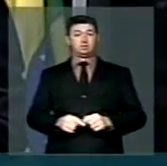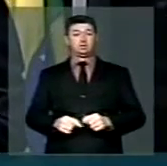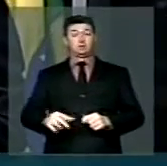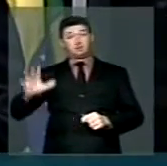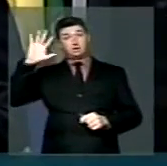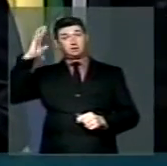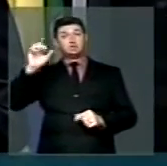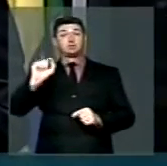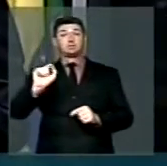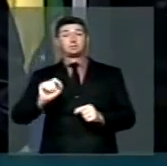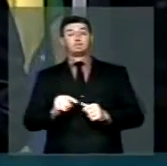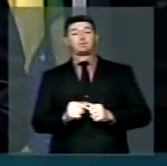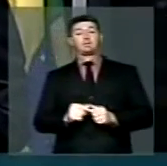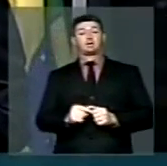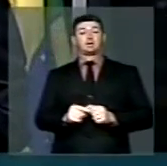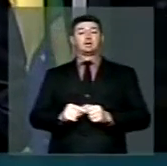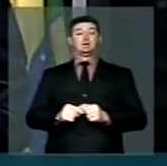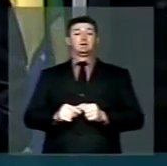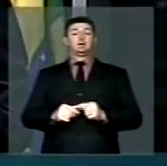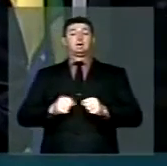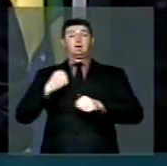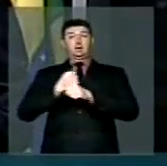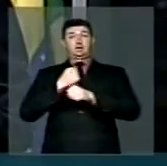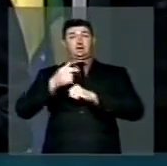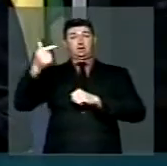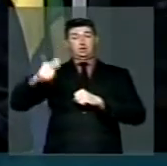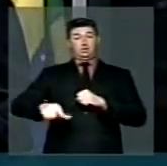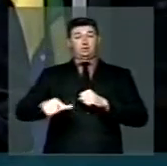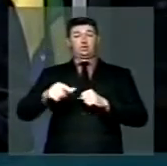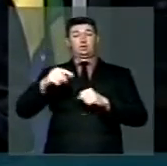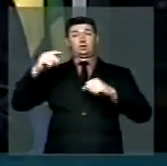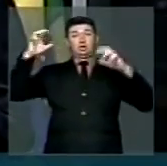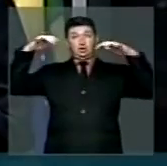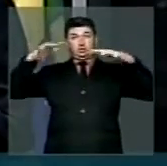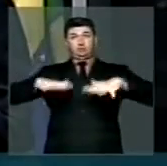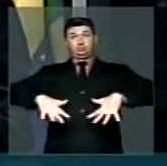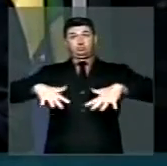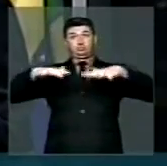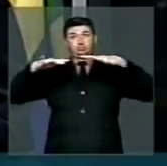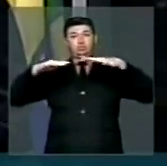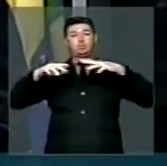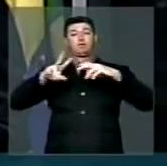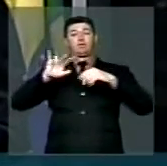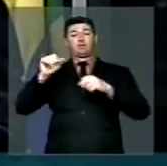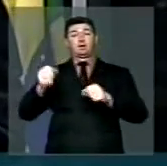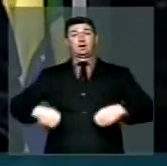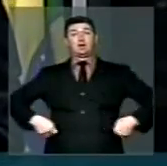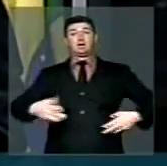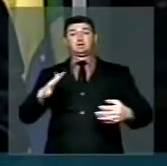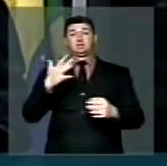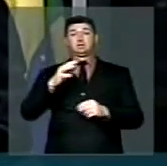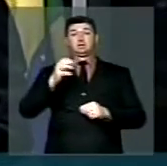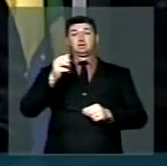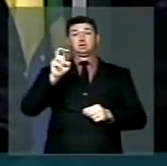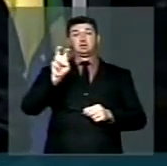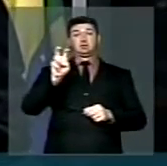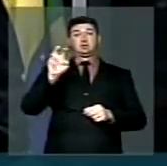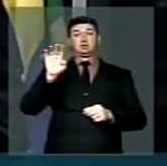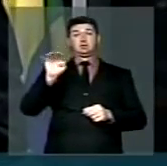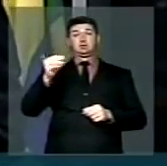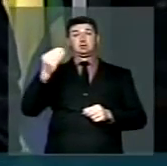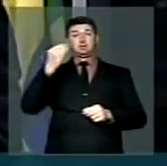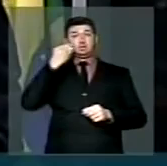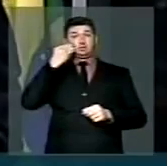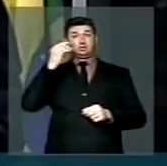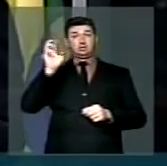à conclusão que a reconstrução do pós-enchente pode custar cerca de 5